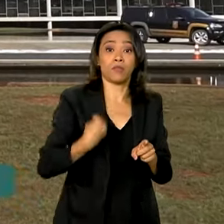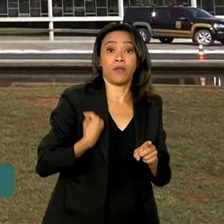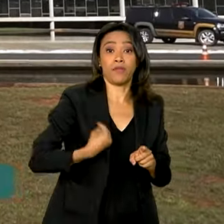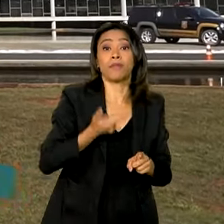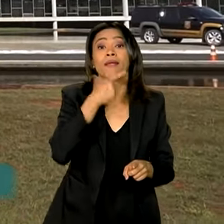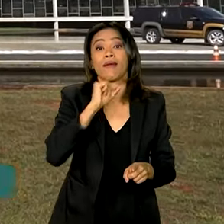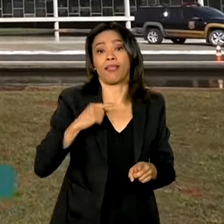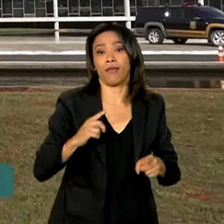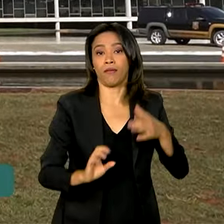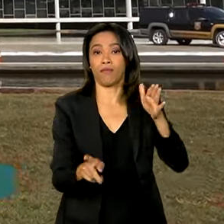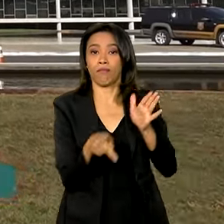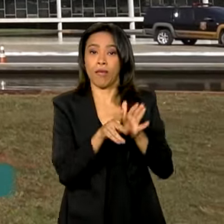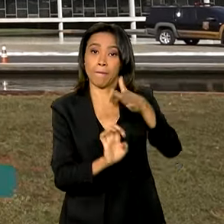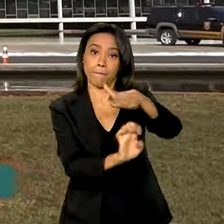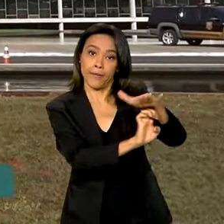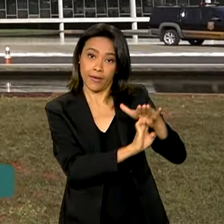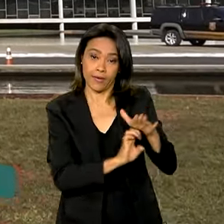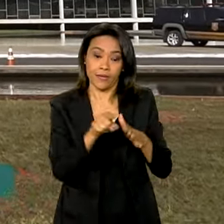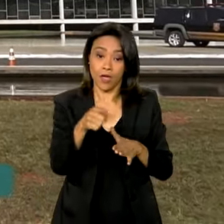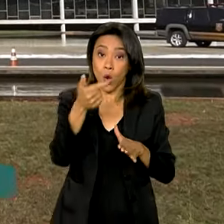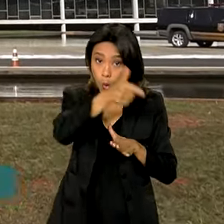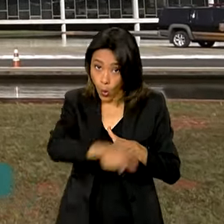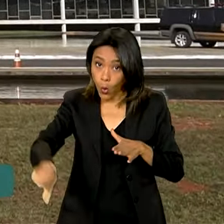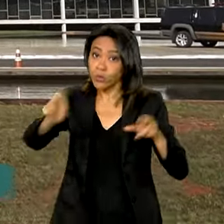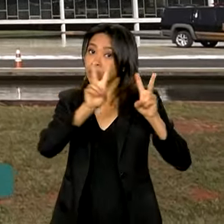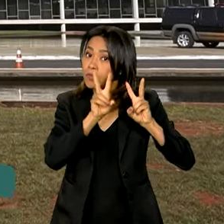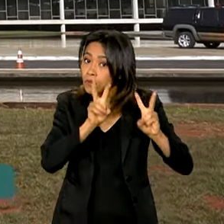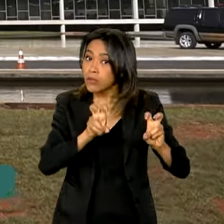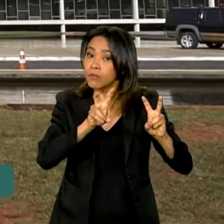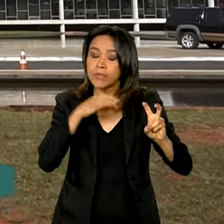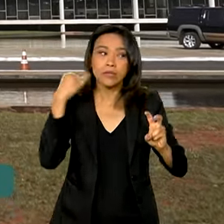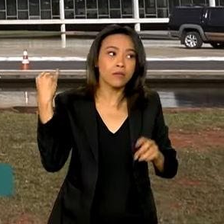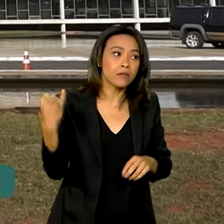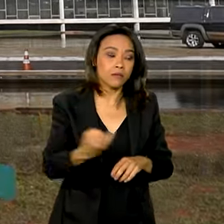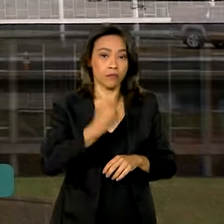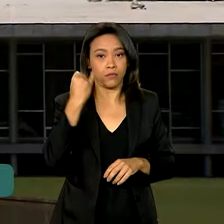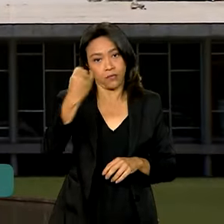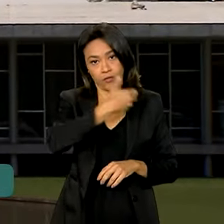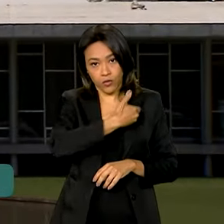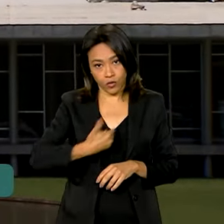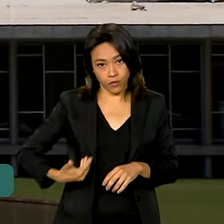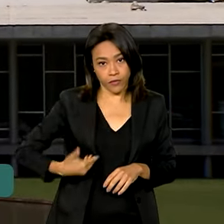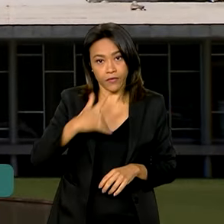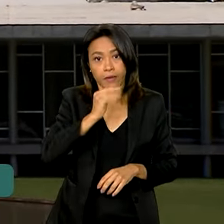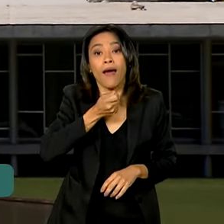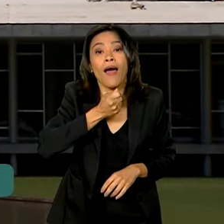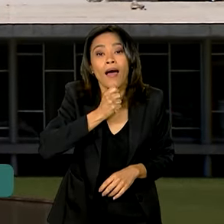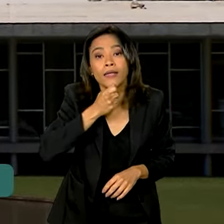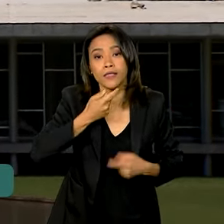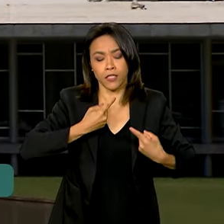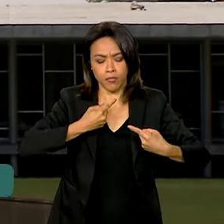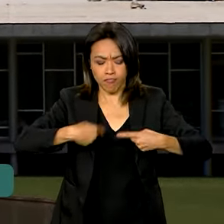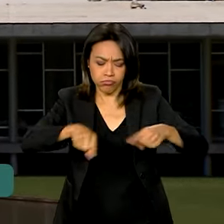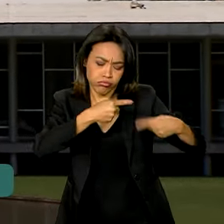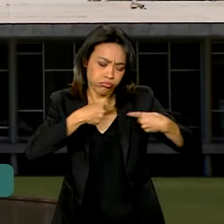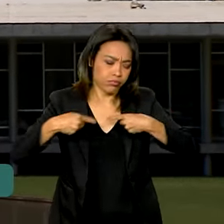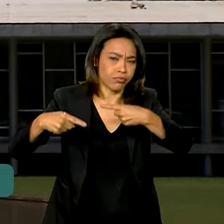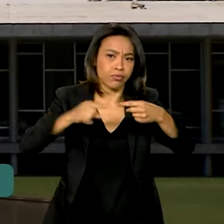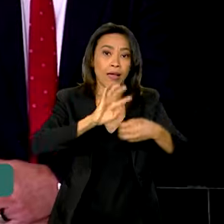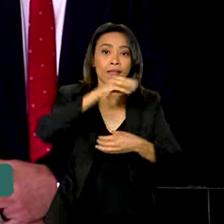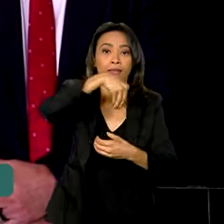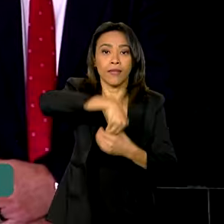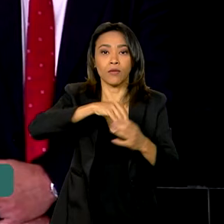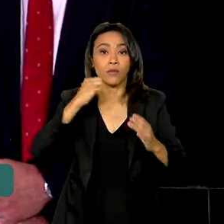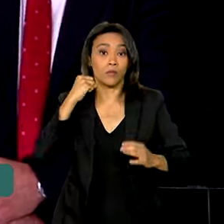da regulamentação da reforma tributária, outros temas importantes para o governo federal estão em discussão no Senado, segundo